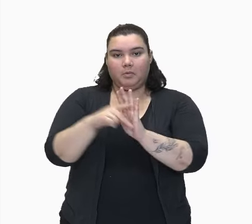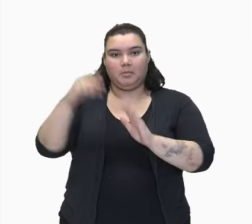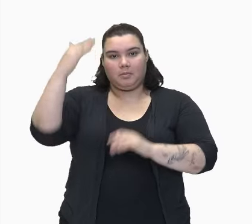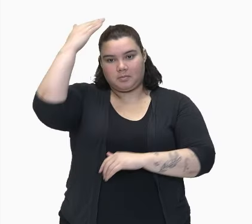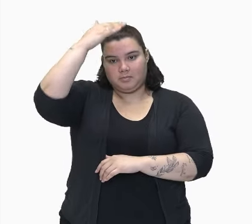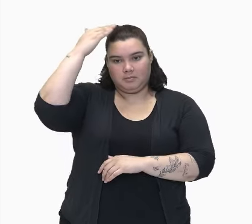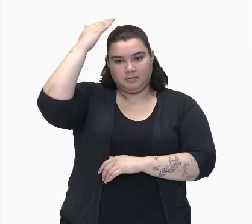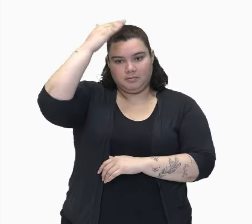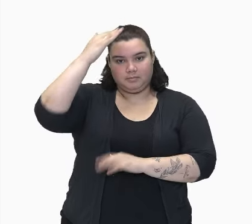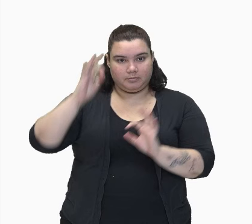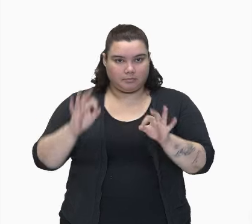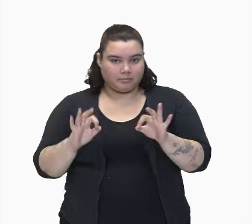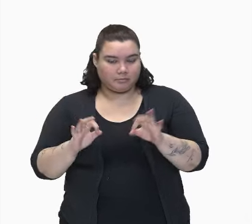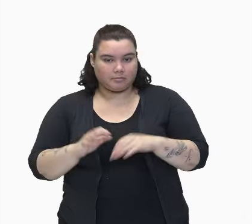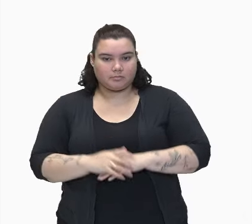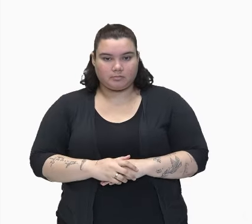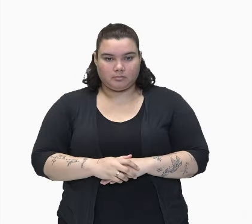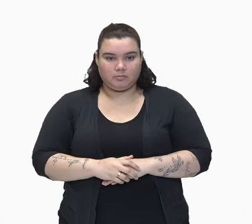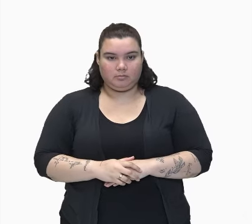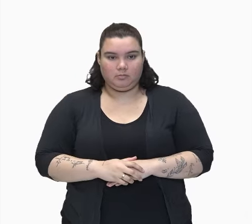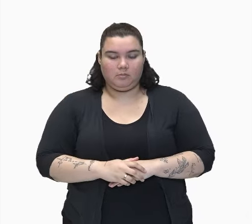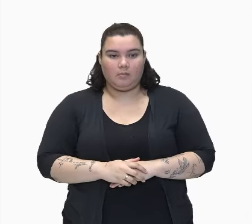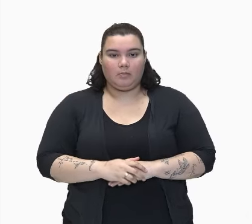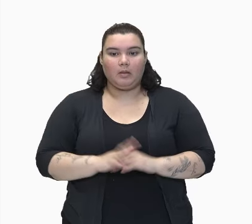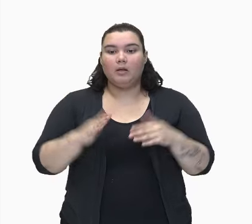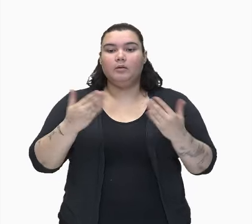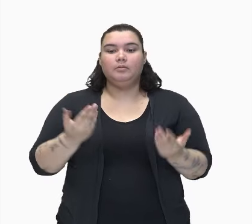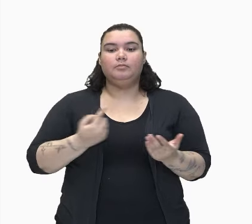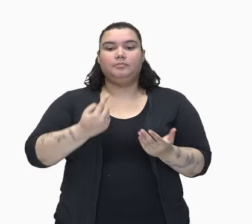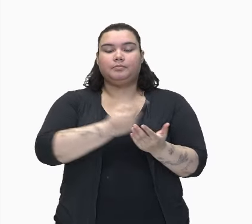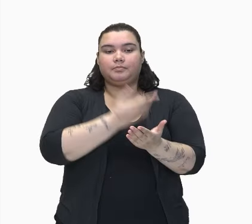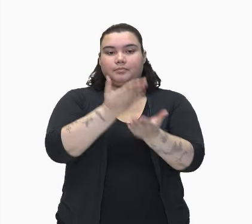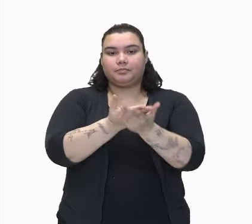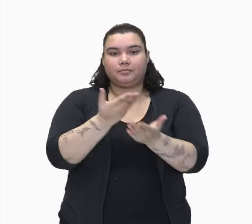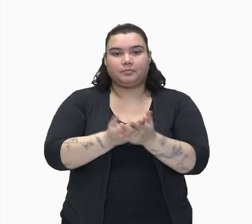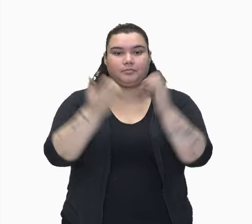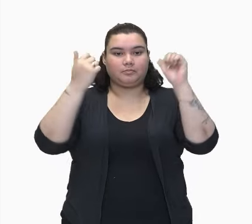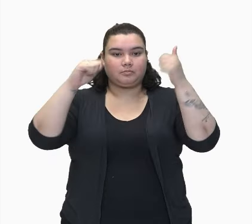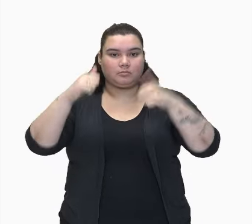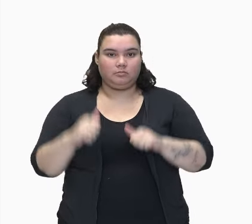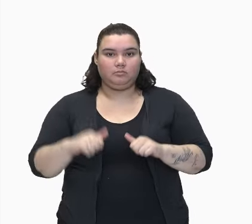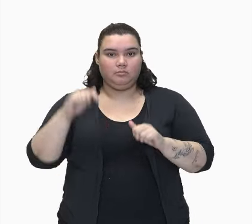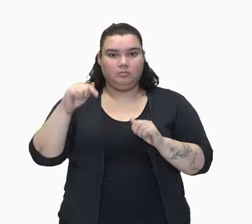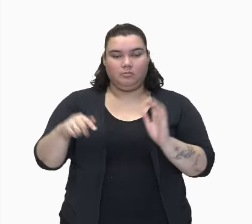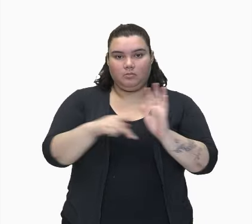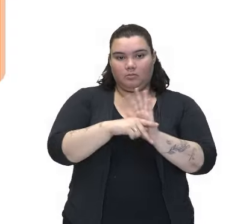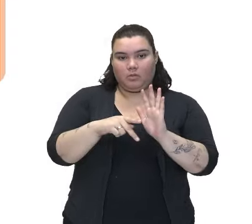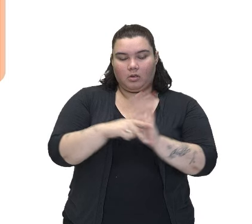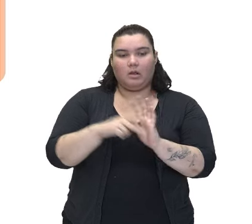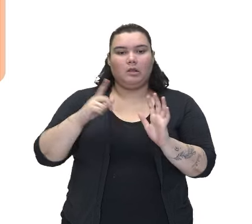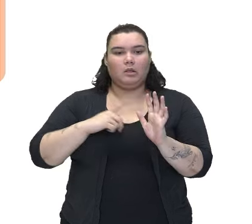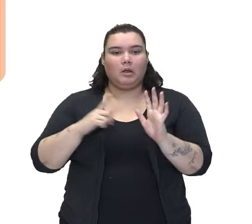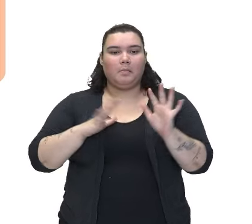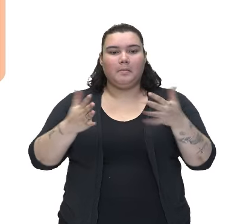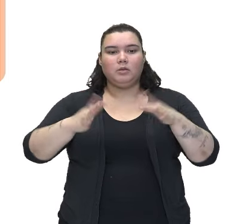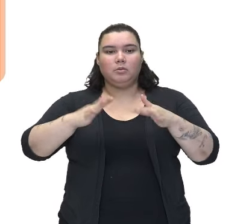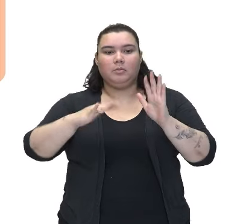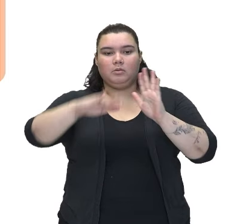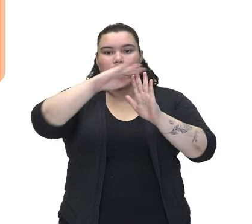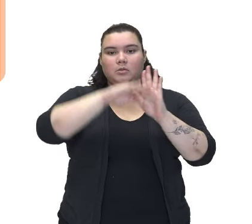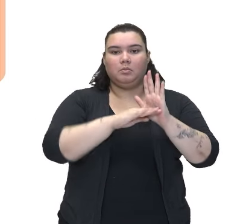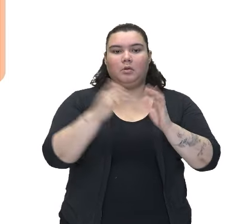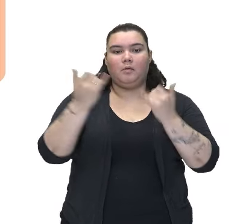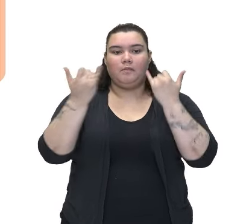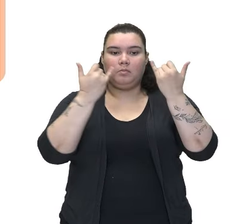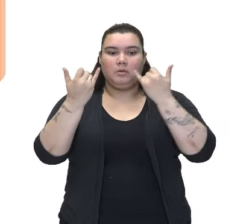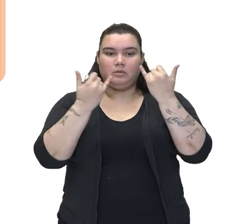ok? Então, olha só, estudando e verificando, né, essa parte aí do México, uma estimativa, ok? Aí do ano